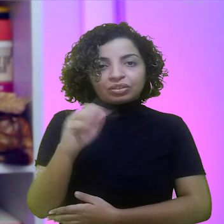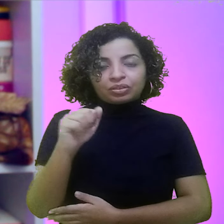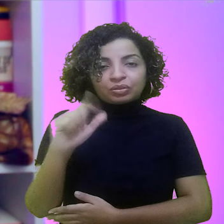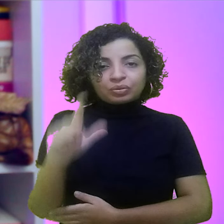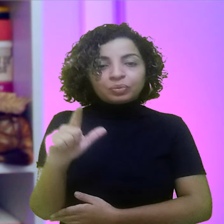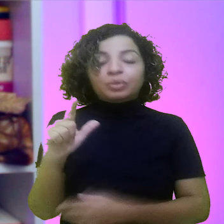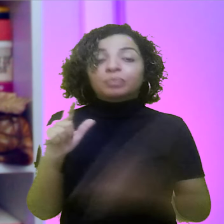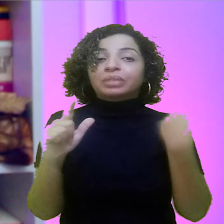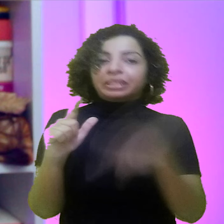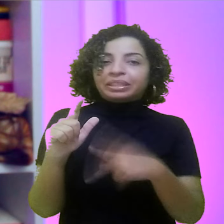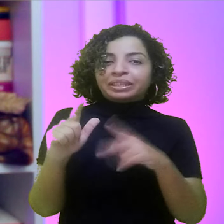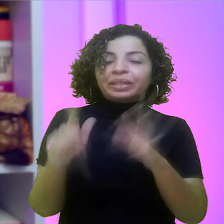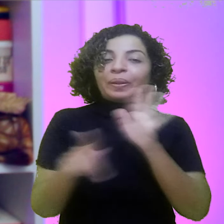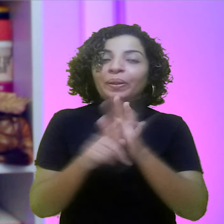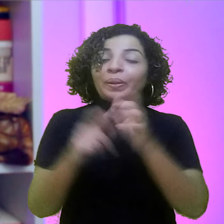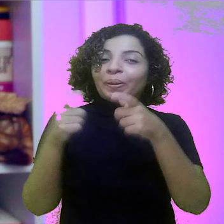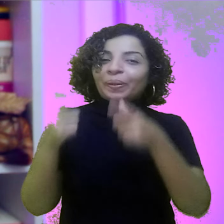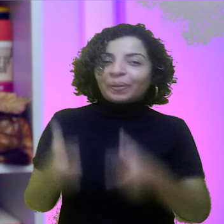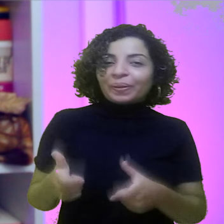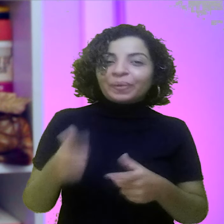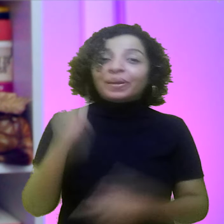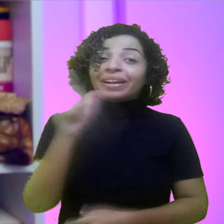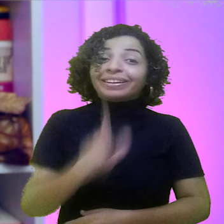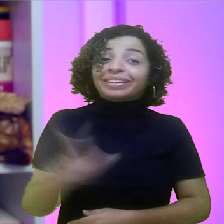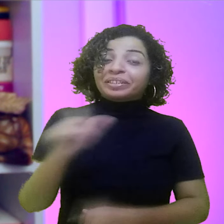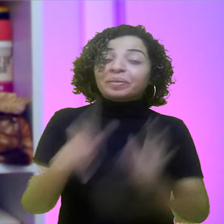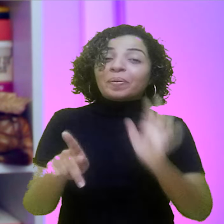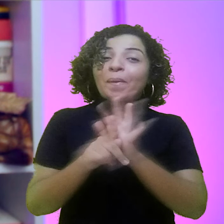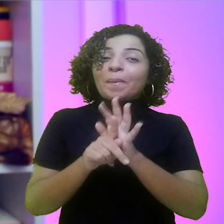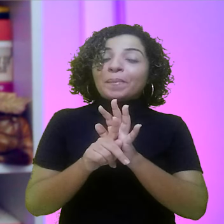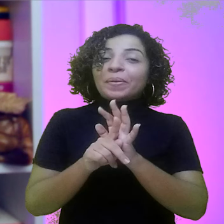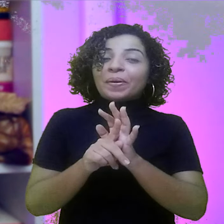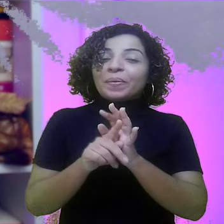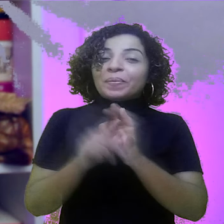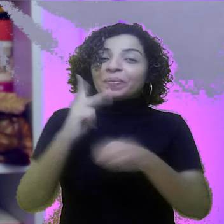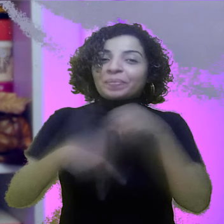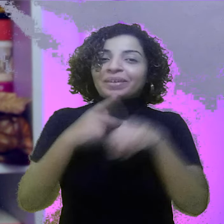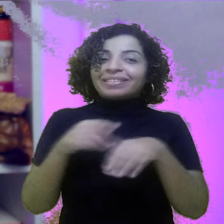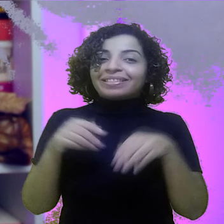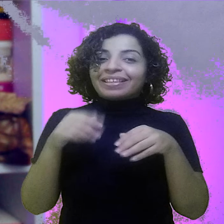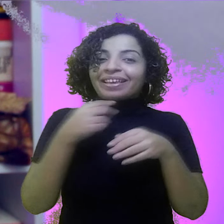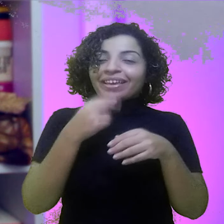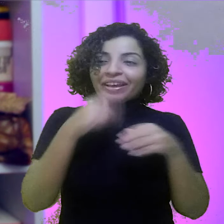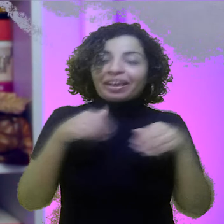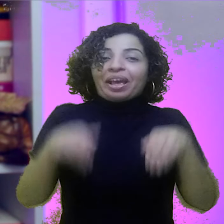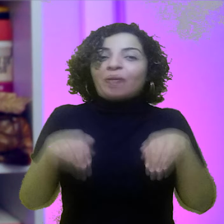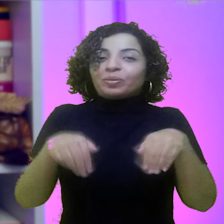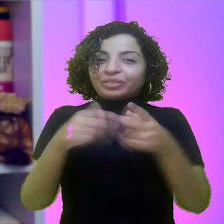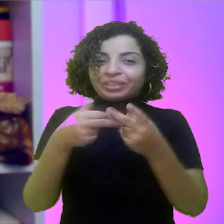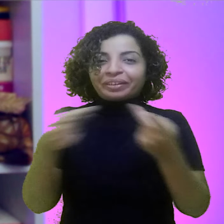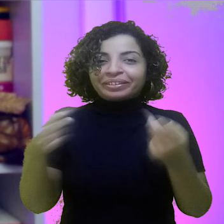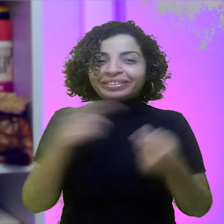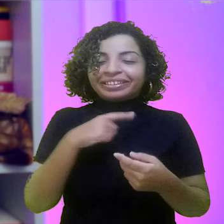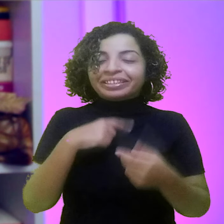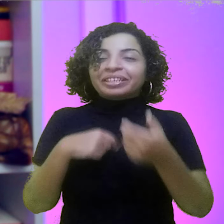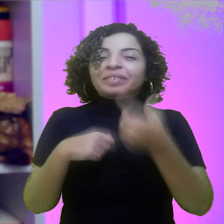literatura australiana. Eu não conheço muita coisa da literatura australiana, que é do livro do Patrick White. Foi prêmio